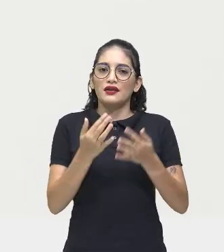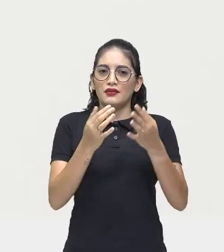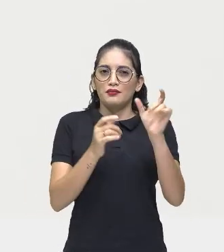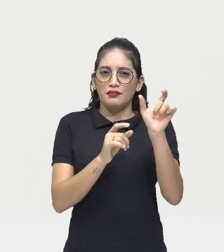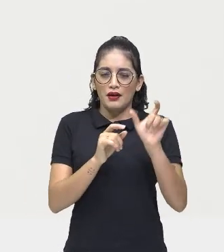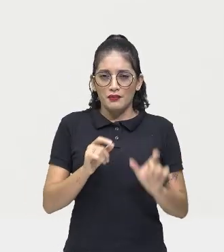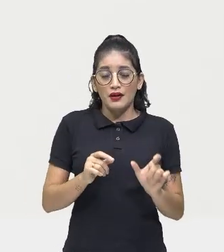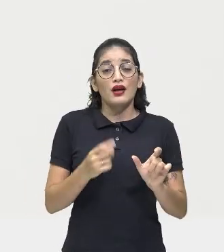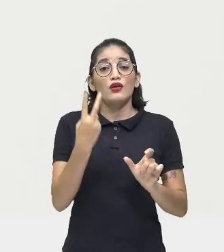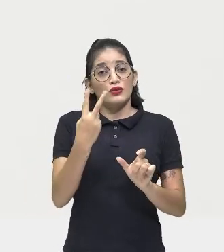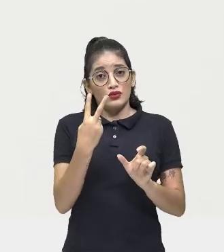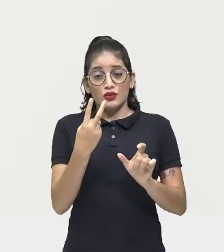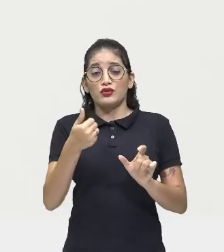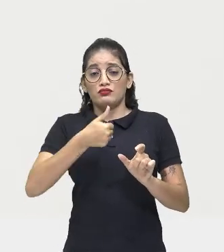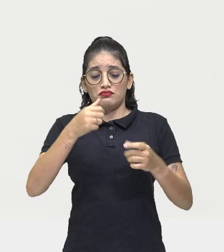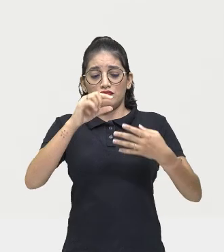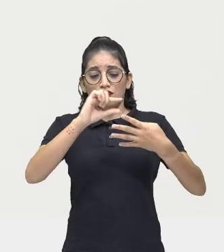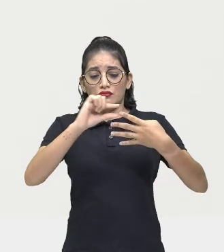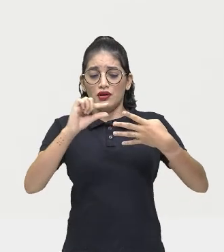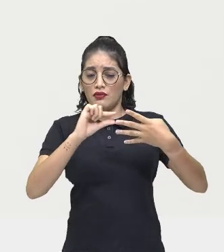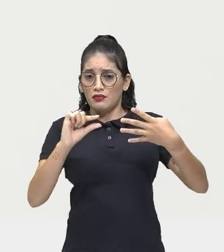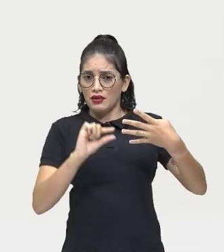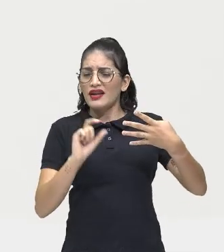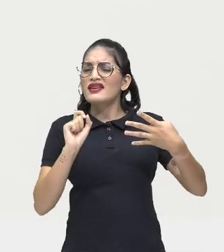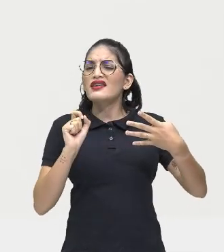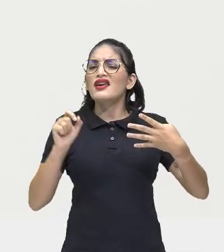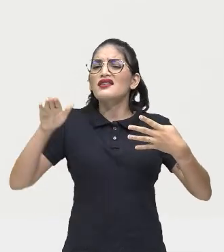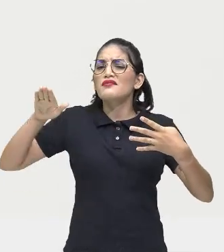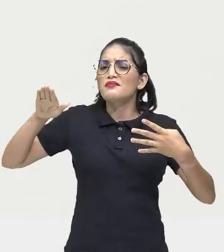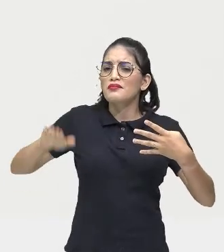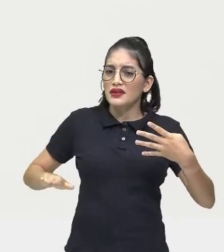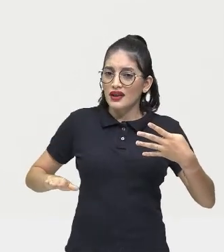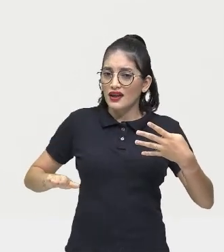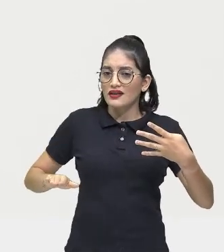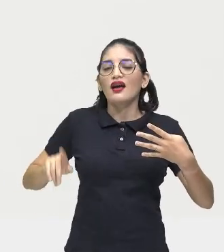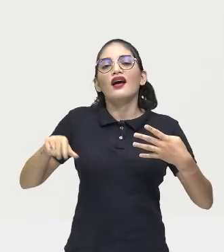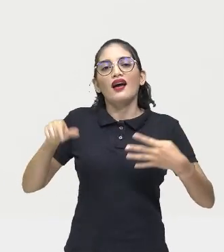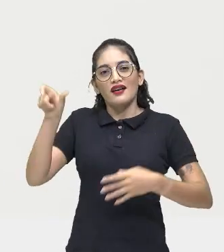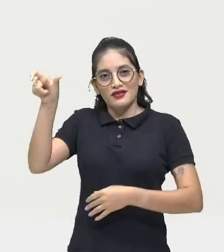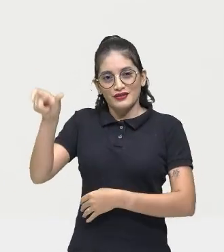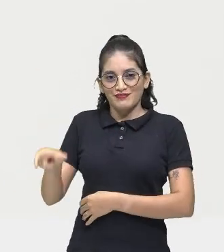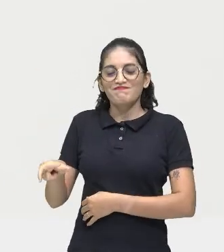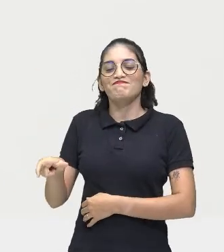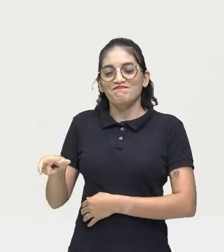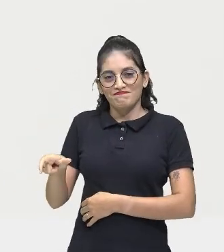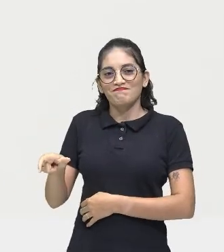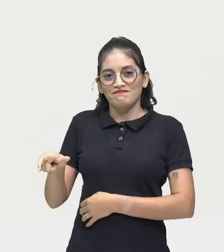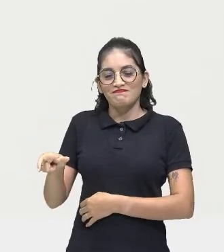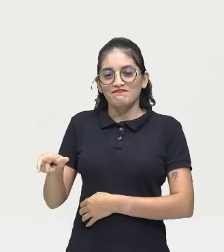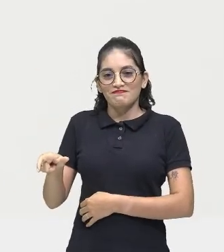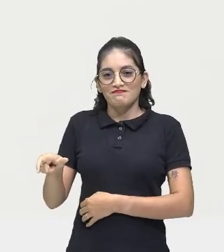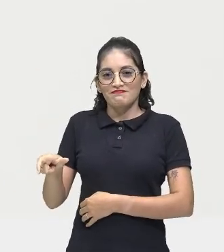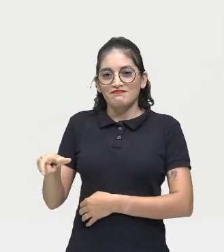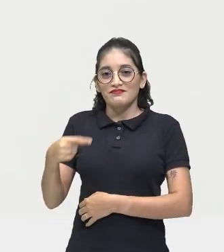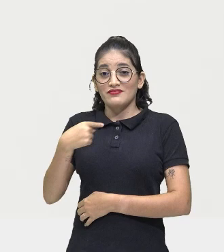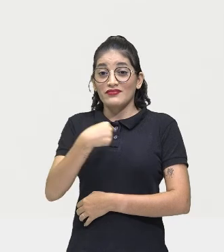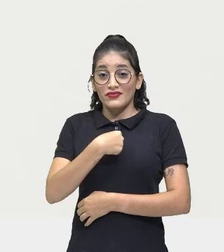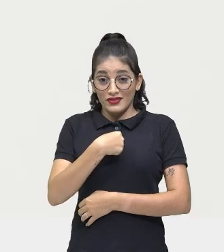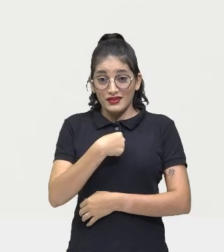dois primeiros versos. Percebam, quem é pequeno? Olha só, o sujeito, eu.